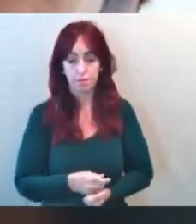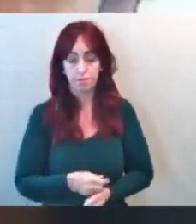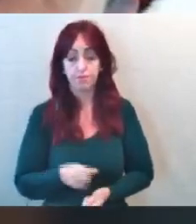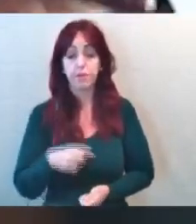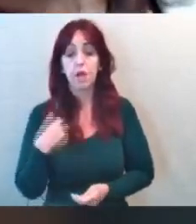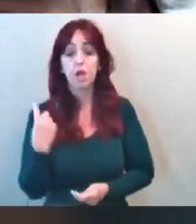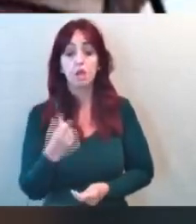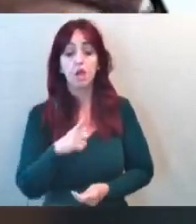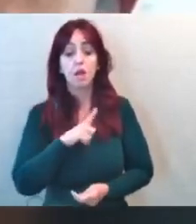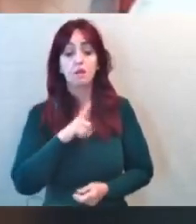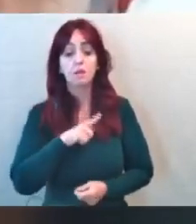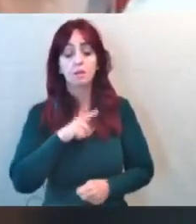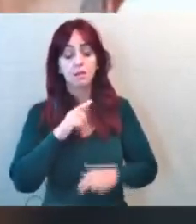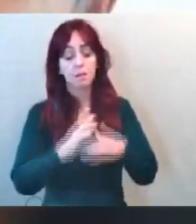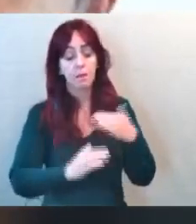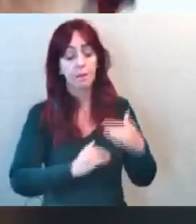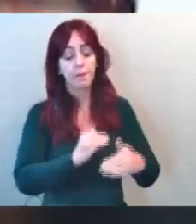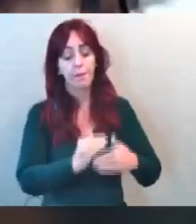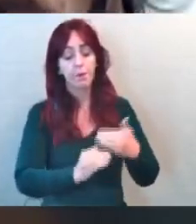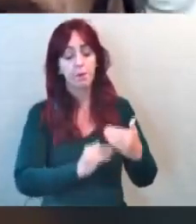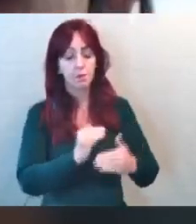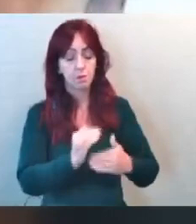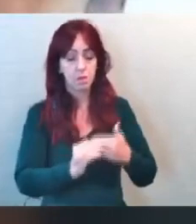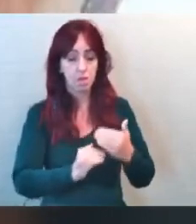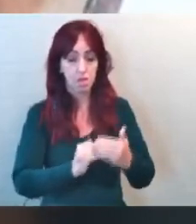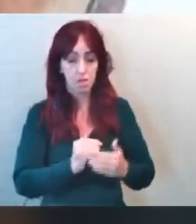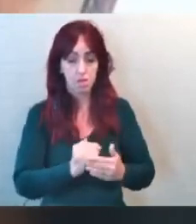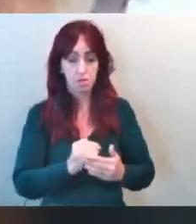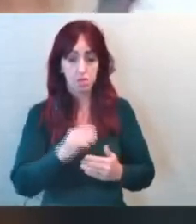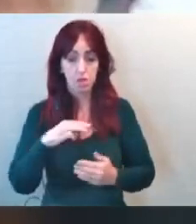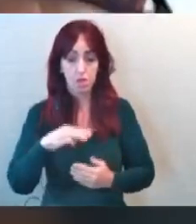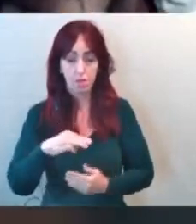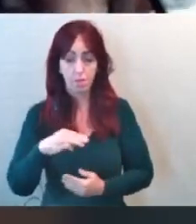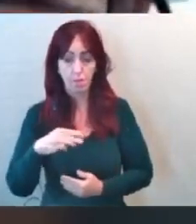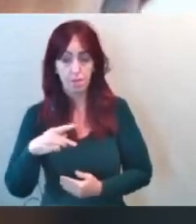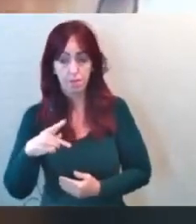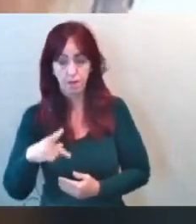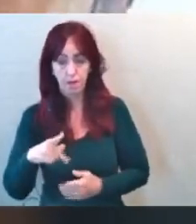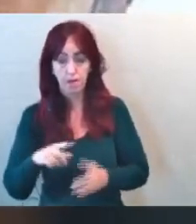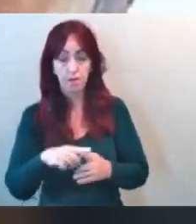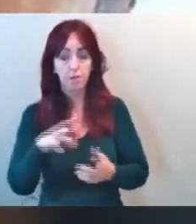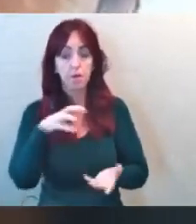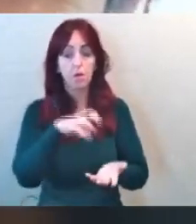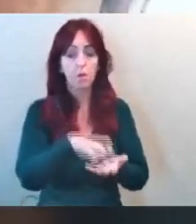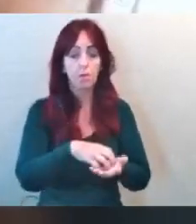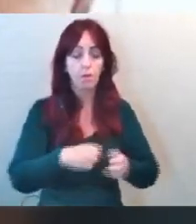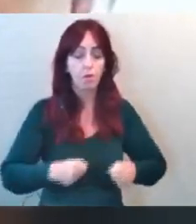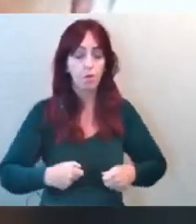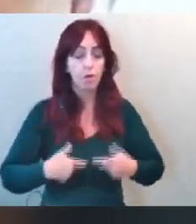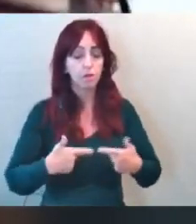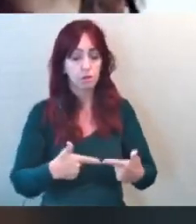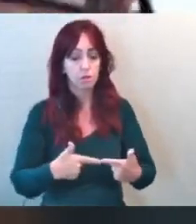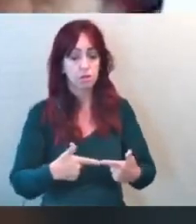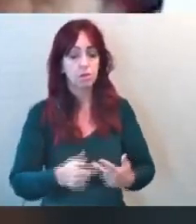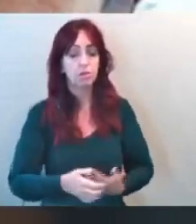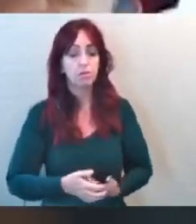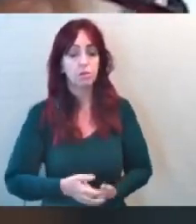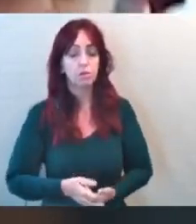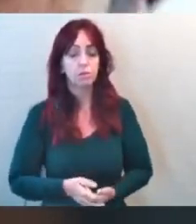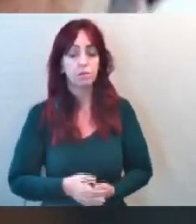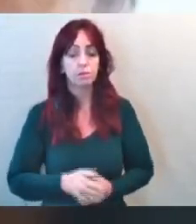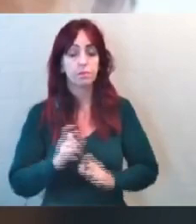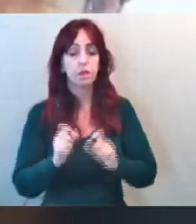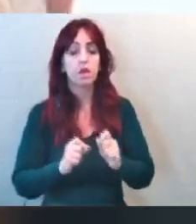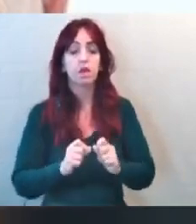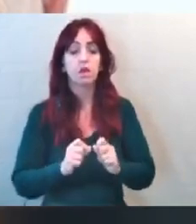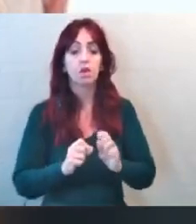Nós estamos no processo do MP, no polo ativo, e